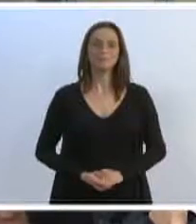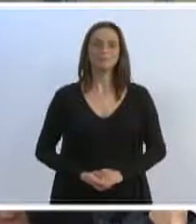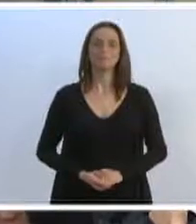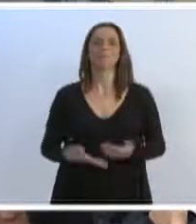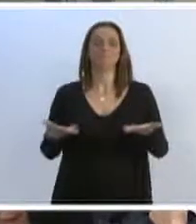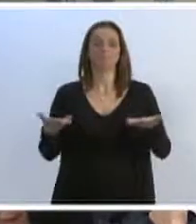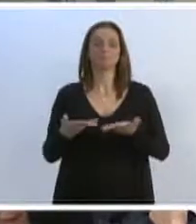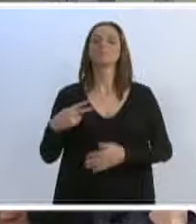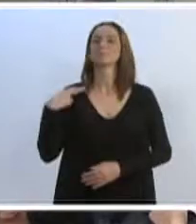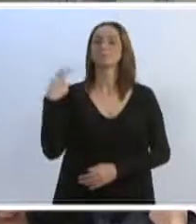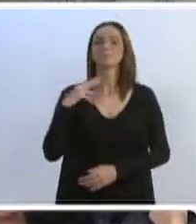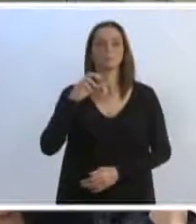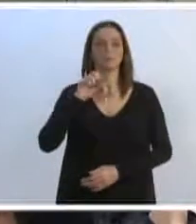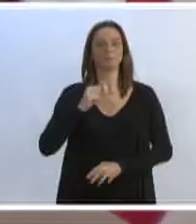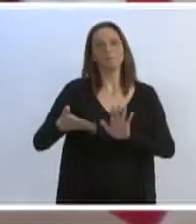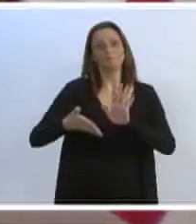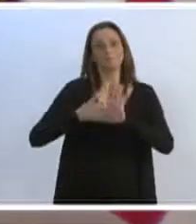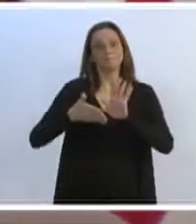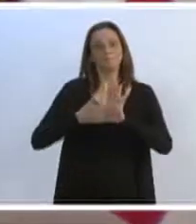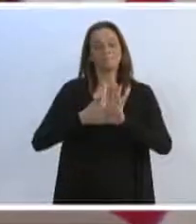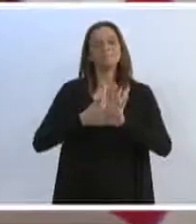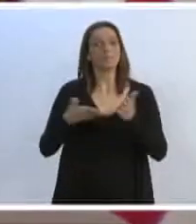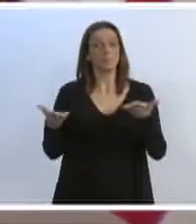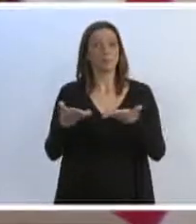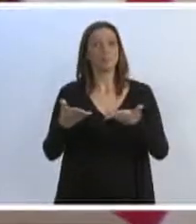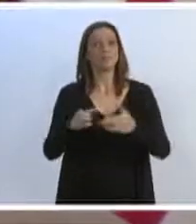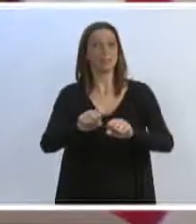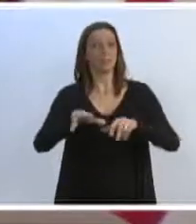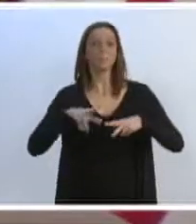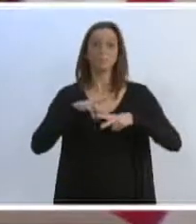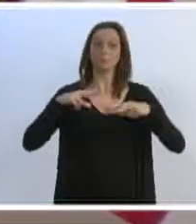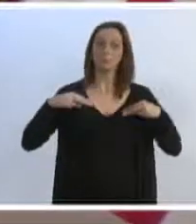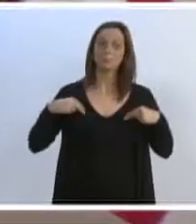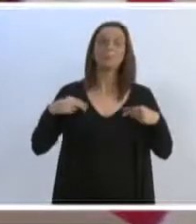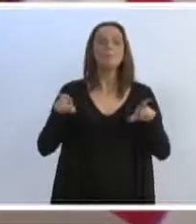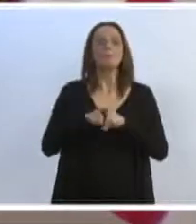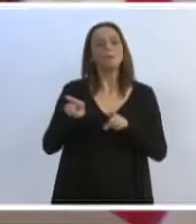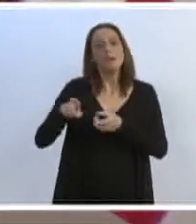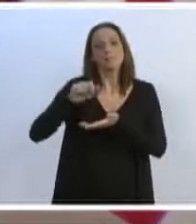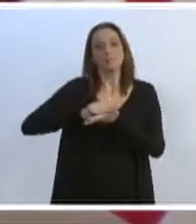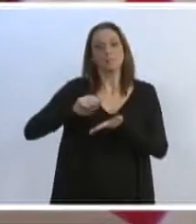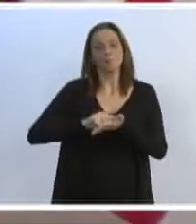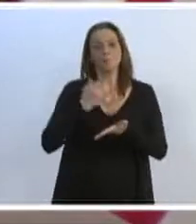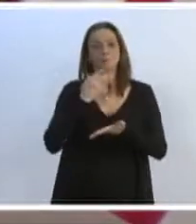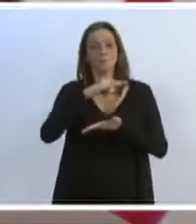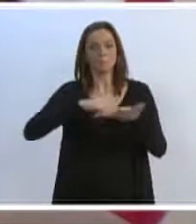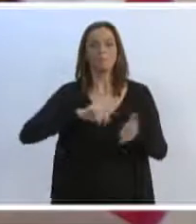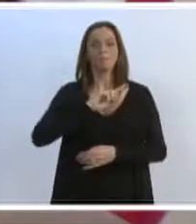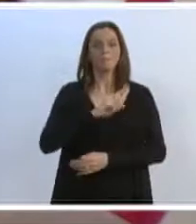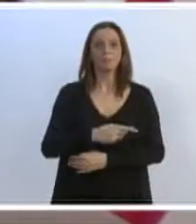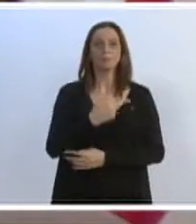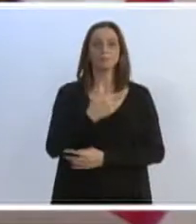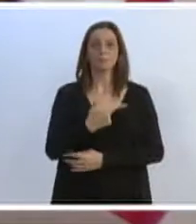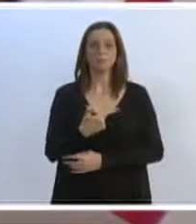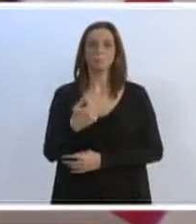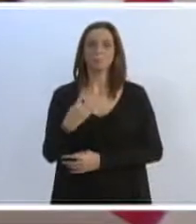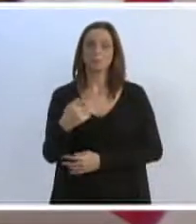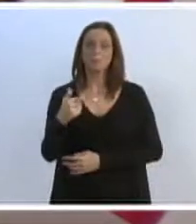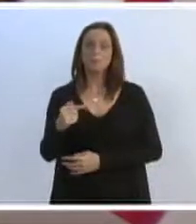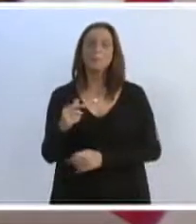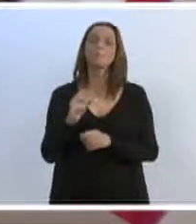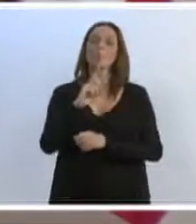e merece toda a atenção, merece todo o destaque da municipalidade, das pessoas que moram aqui e de todos os